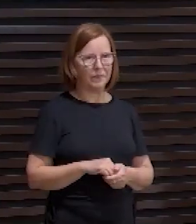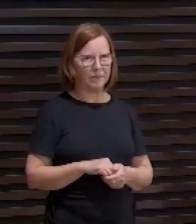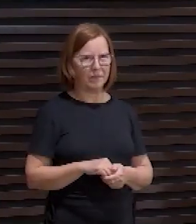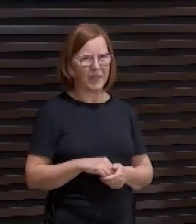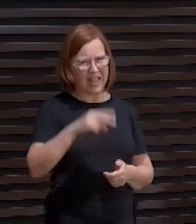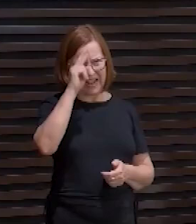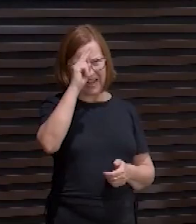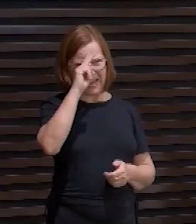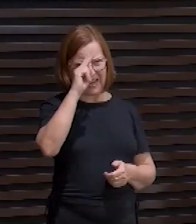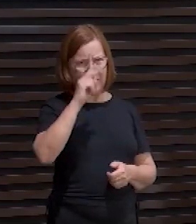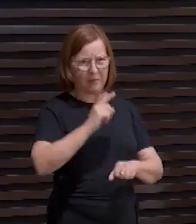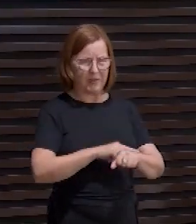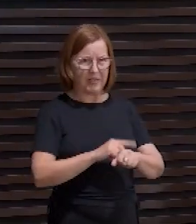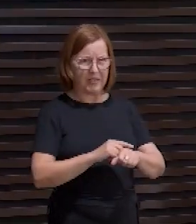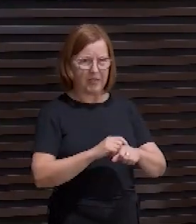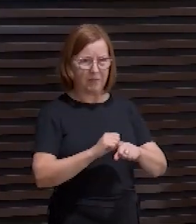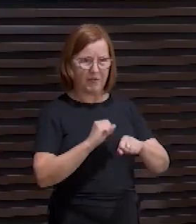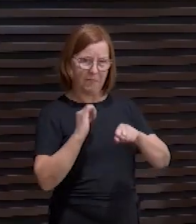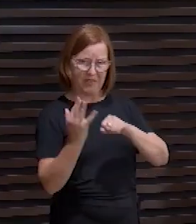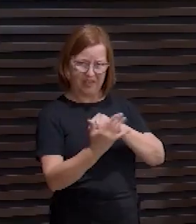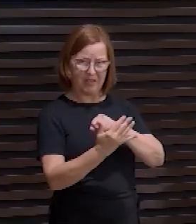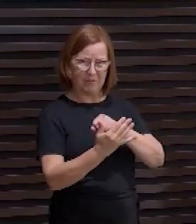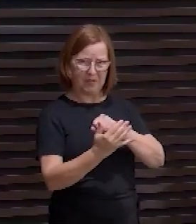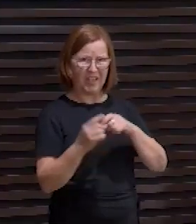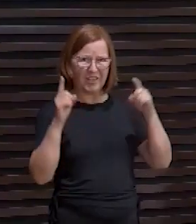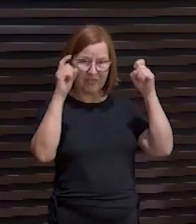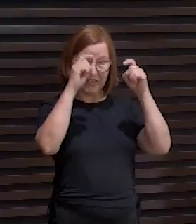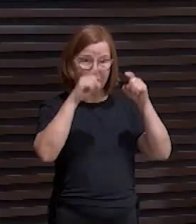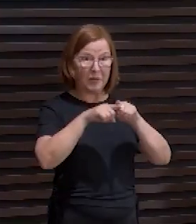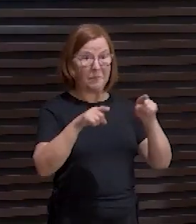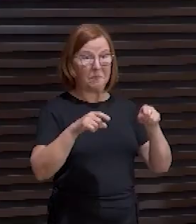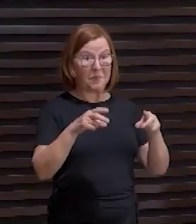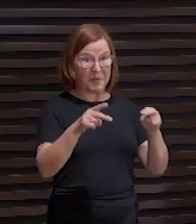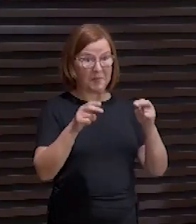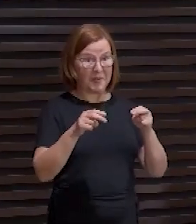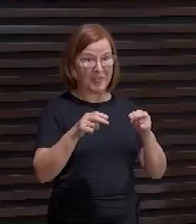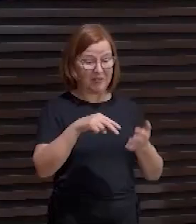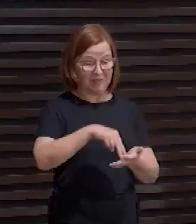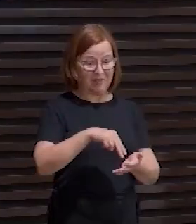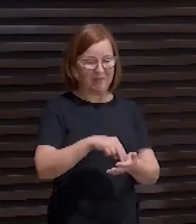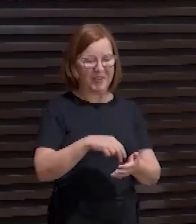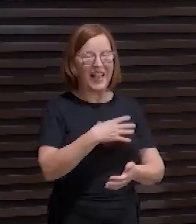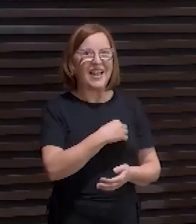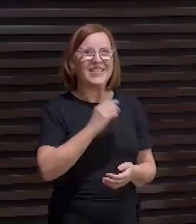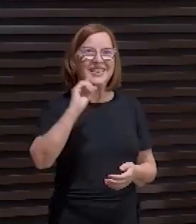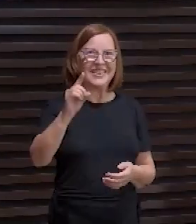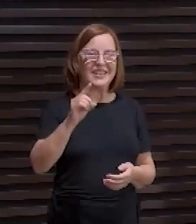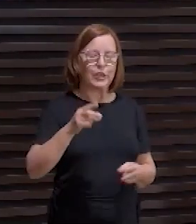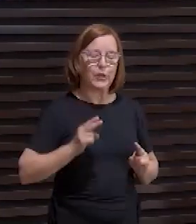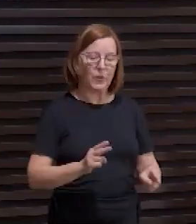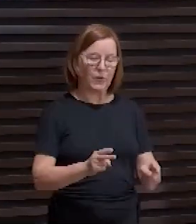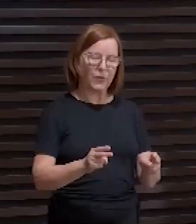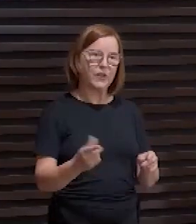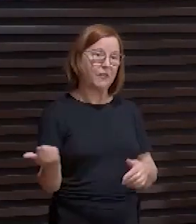tempo difícil, mas a gente viu a perseverança dos filhos de Deus em continuar se reunindo. Se